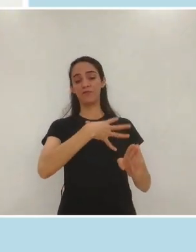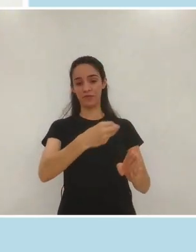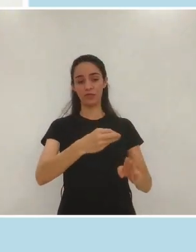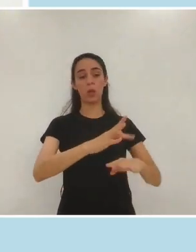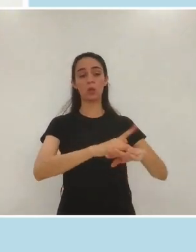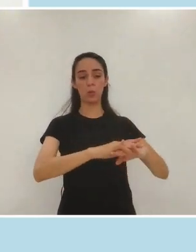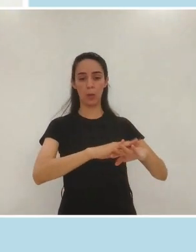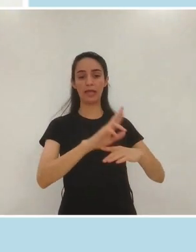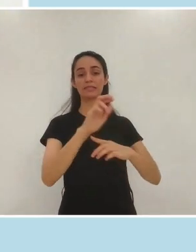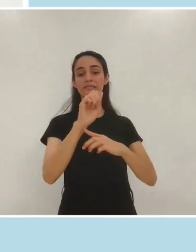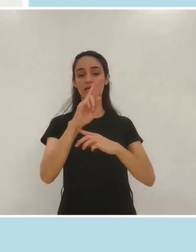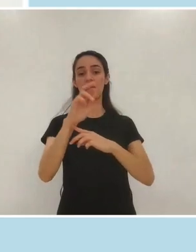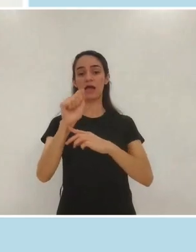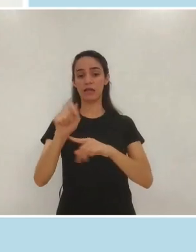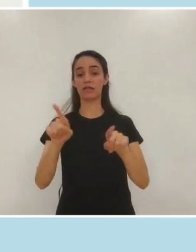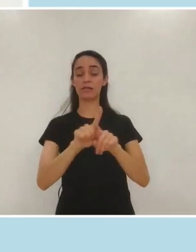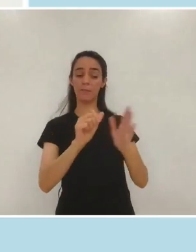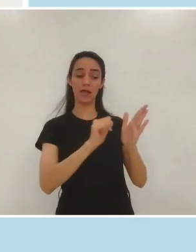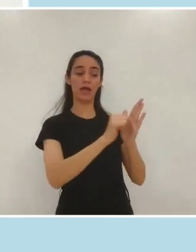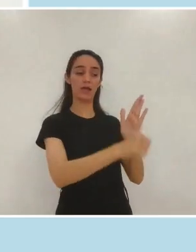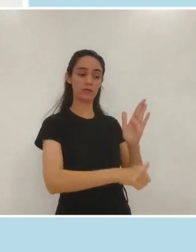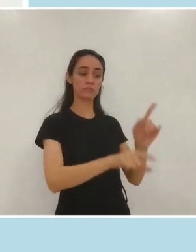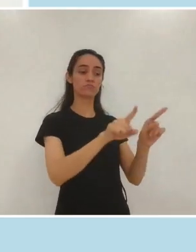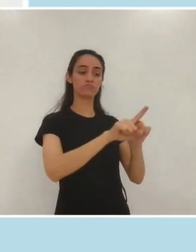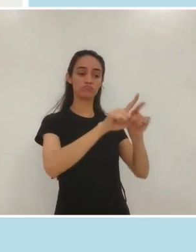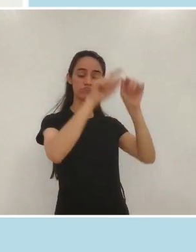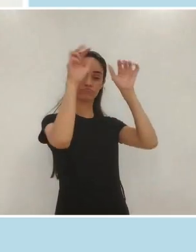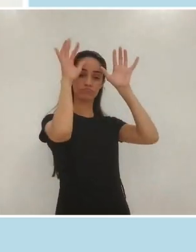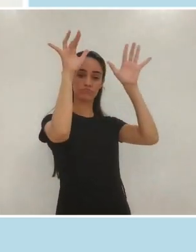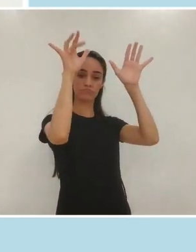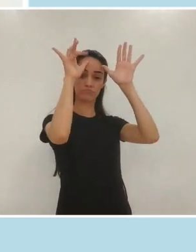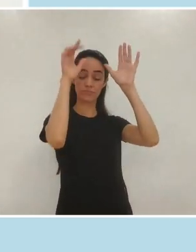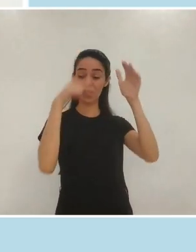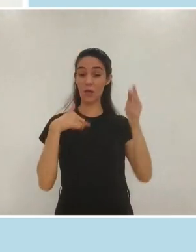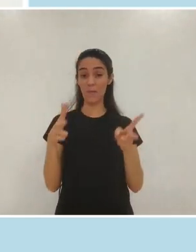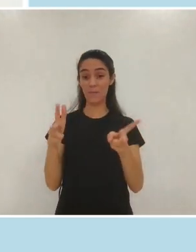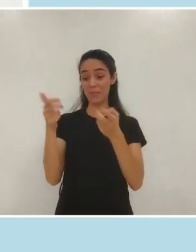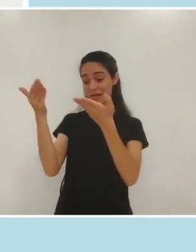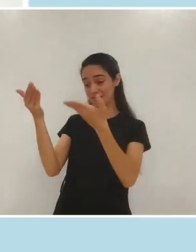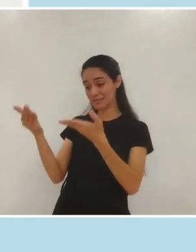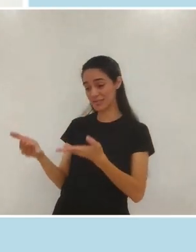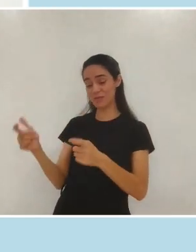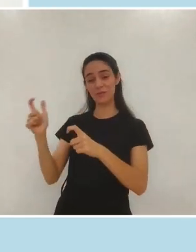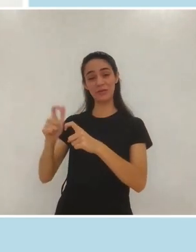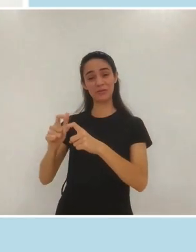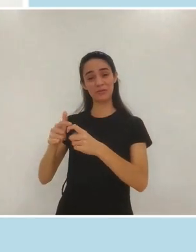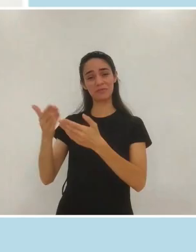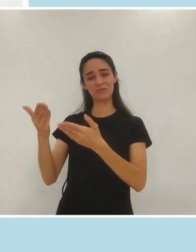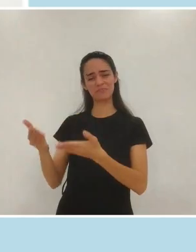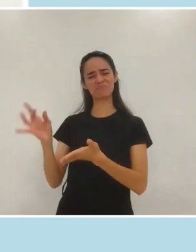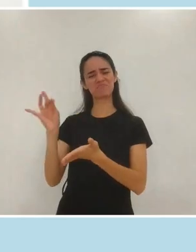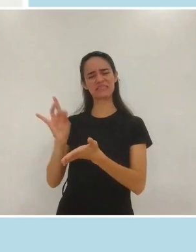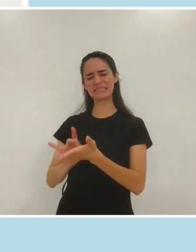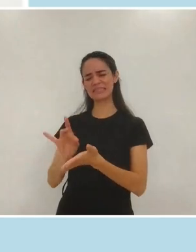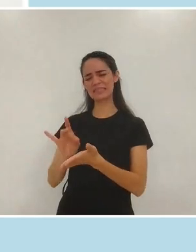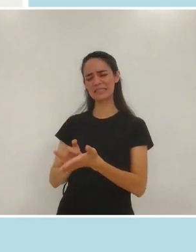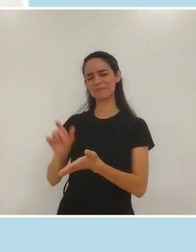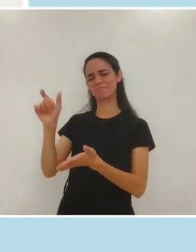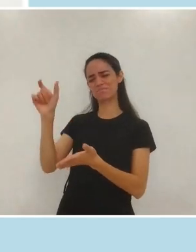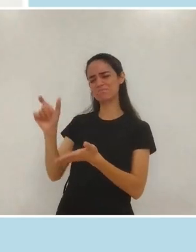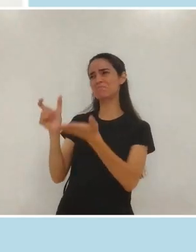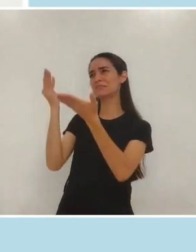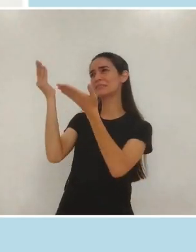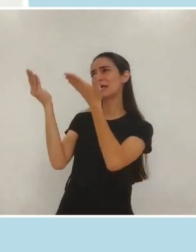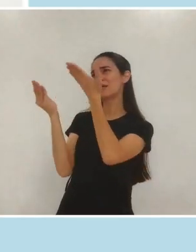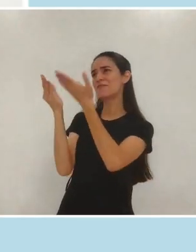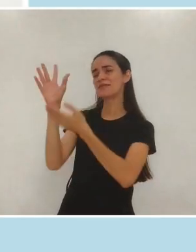também. Eu vejo a doutora Elisângela como um verdadeiro ser, servindo a Deus através